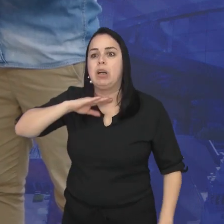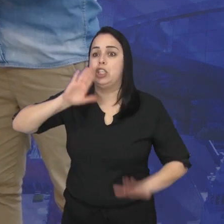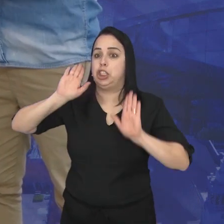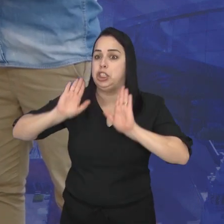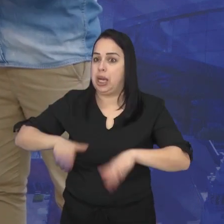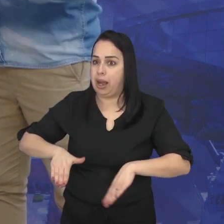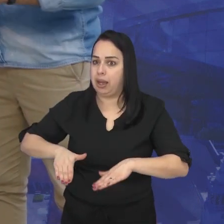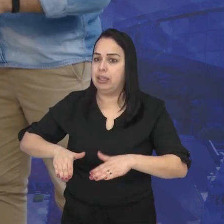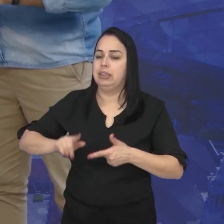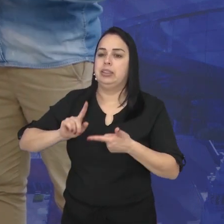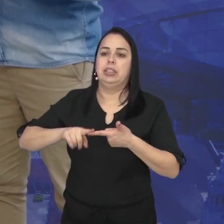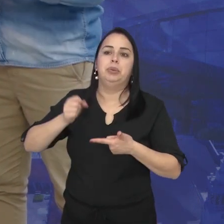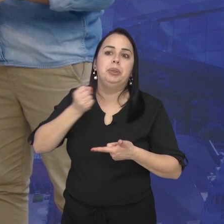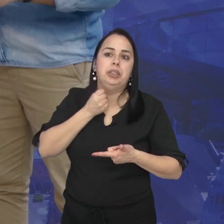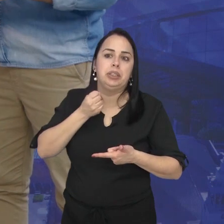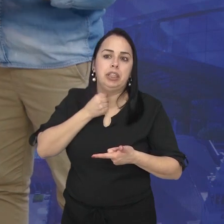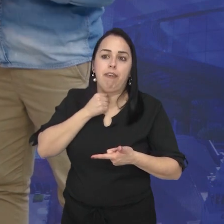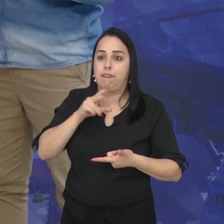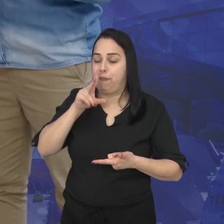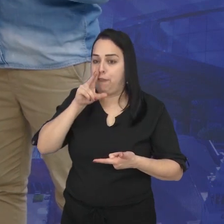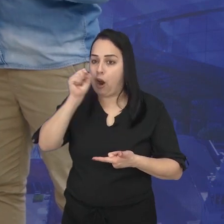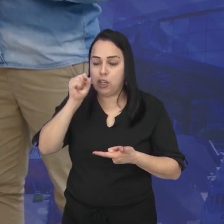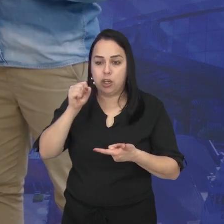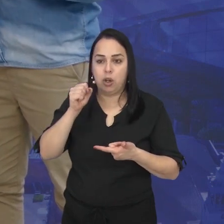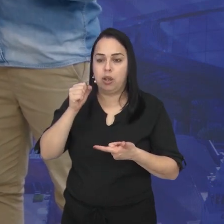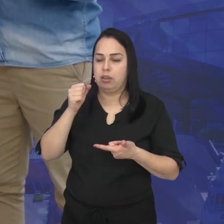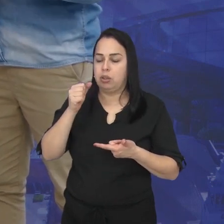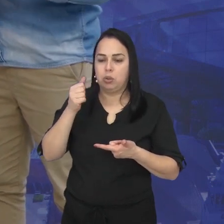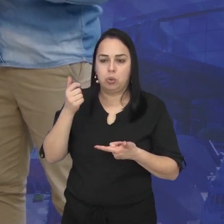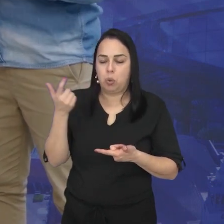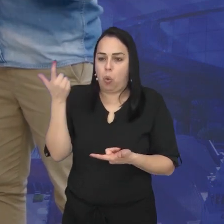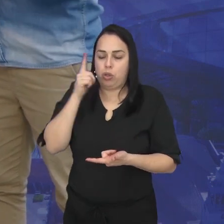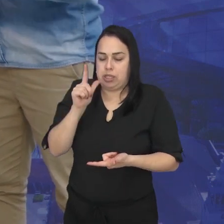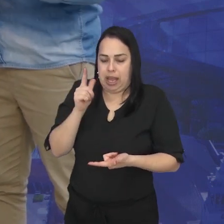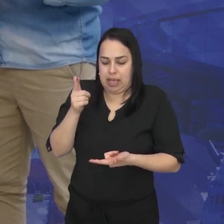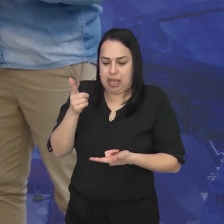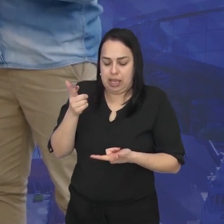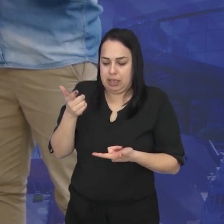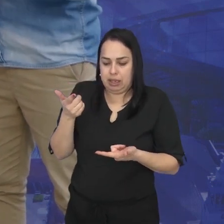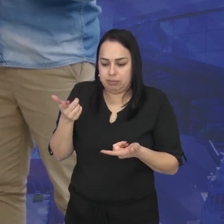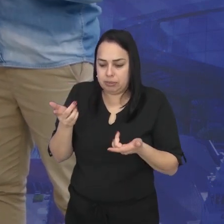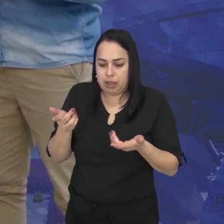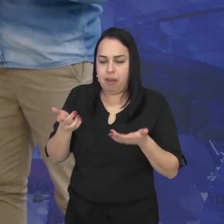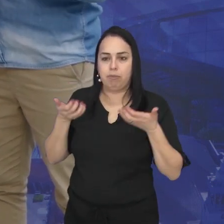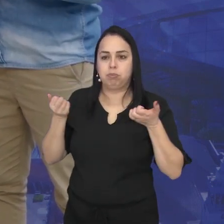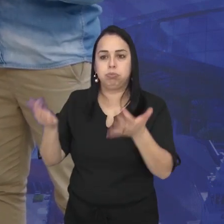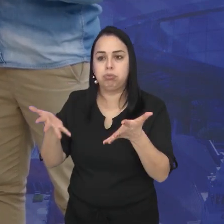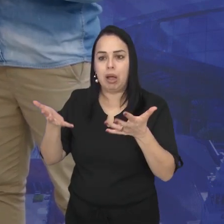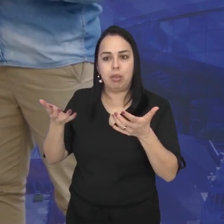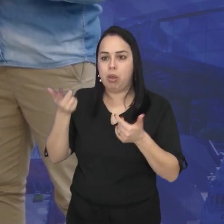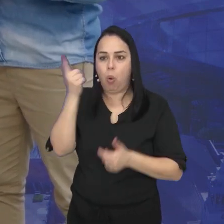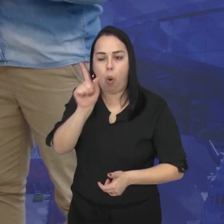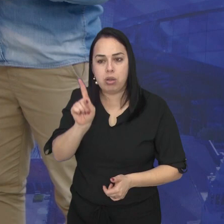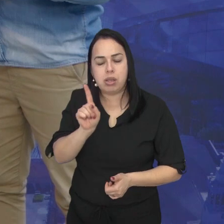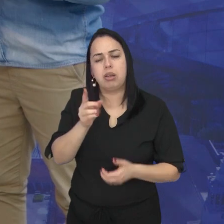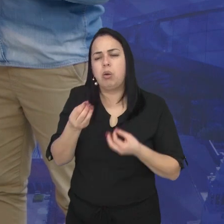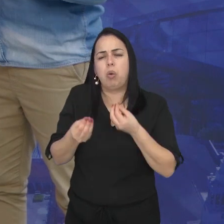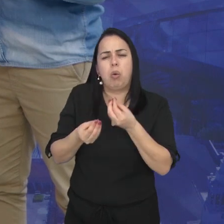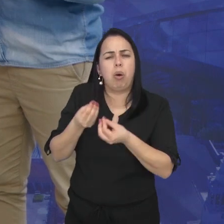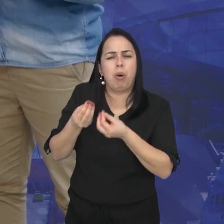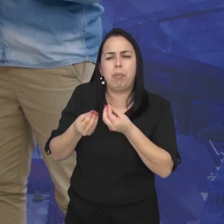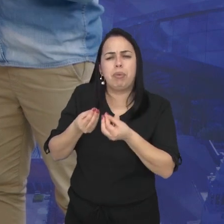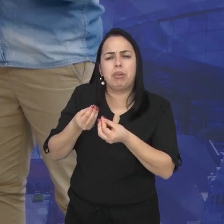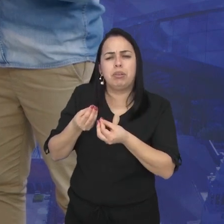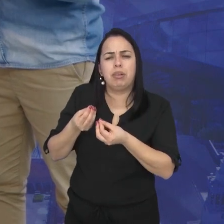numa situação já de burnout, de estresse, que ele não está conseguindo mais lidar com essa pressão do dia a dia,